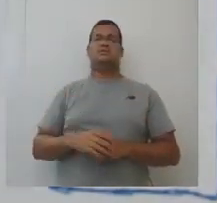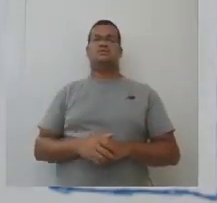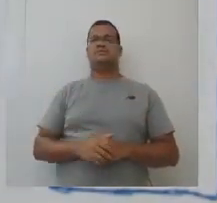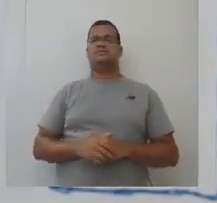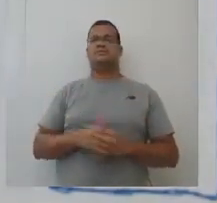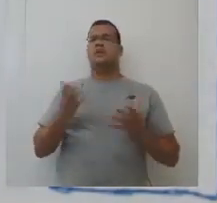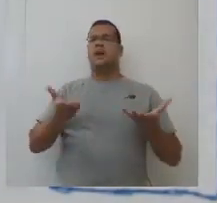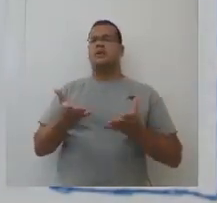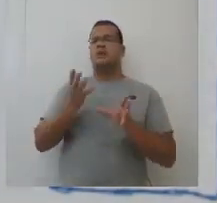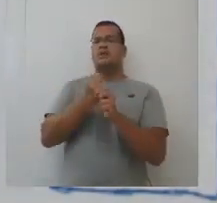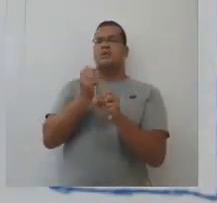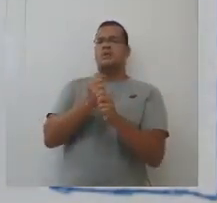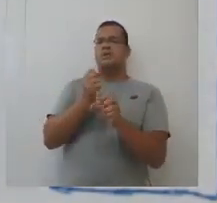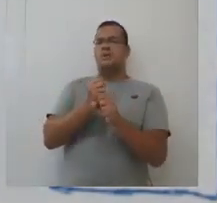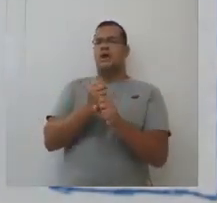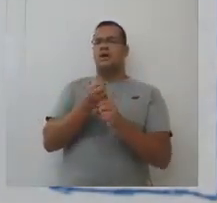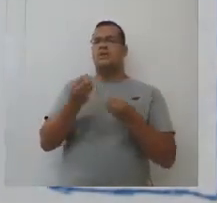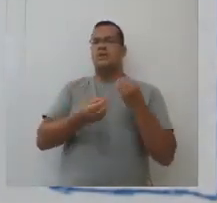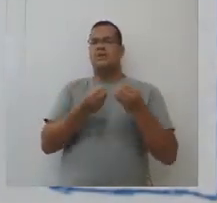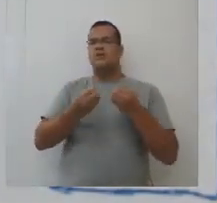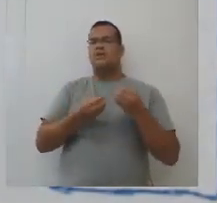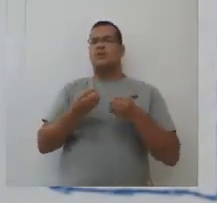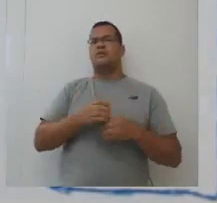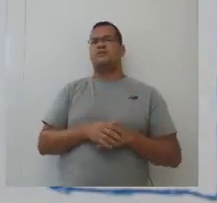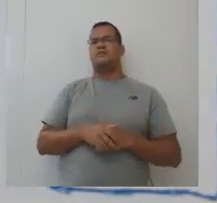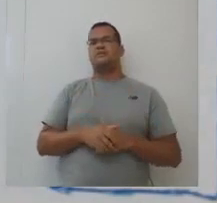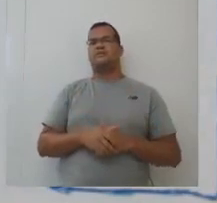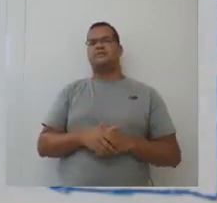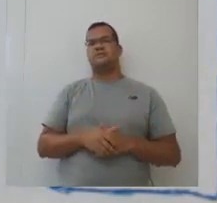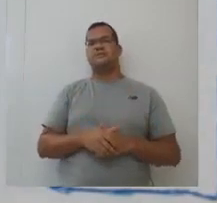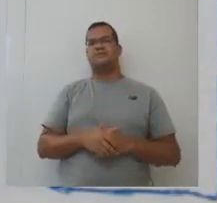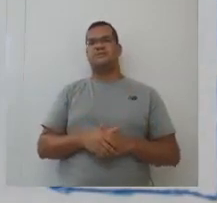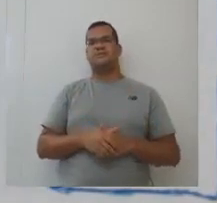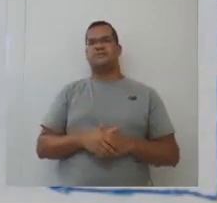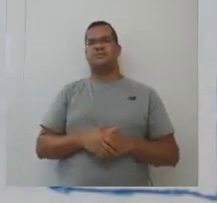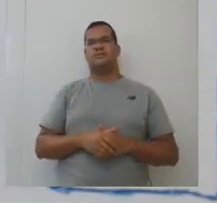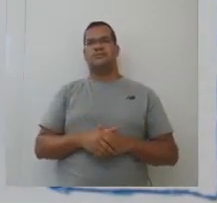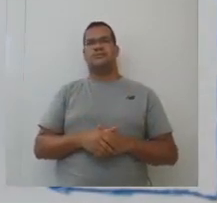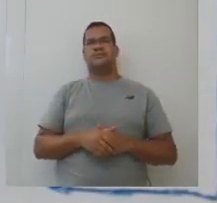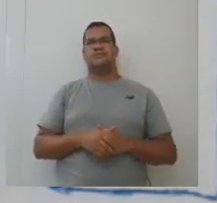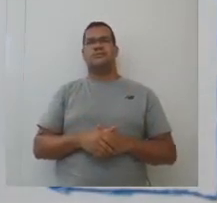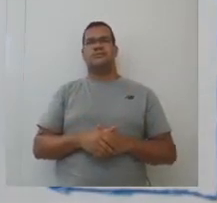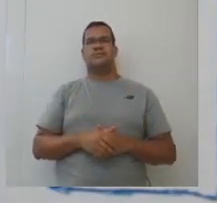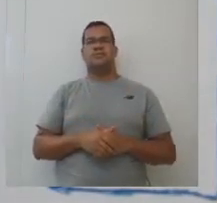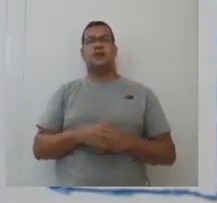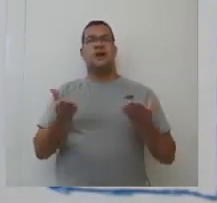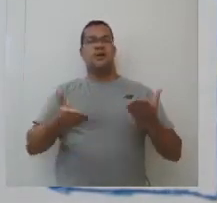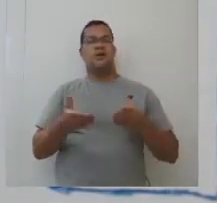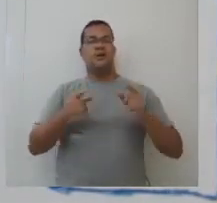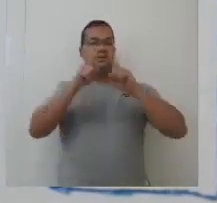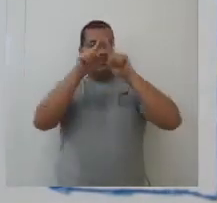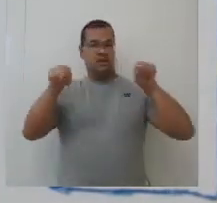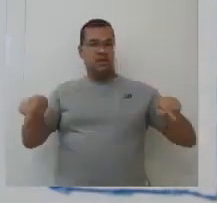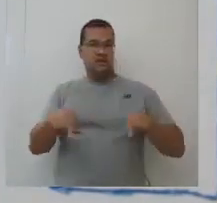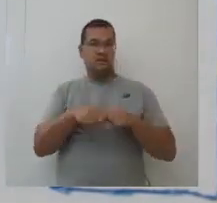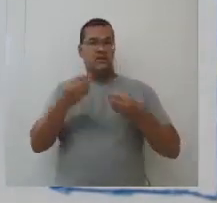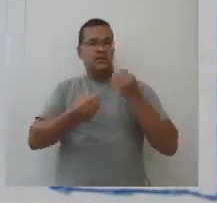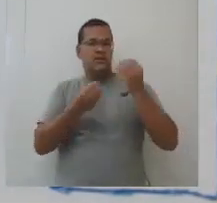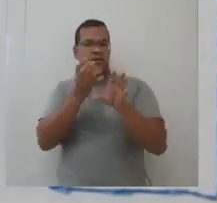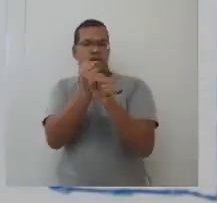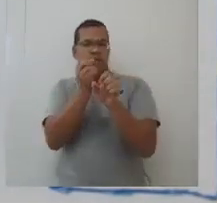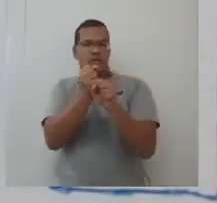Vamos calcular a intensidade do campo elétrico? Pirâmide Noga. Pirâmide Noga. Como é que calcula o campo